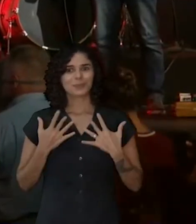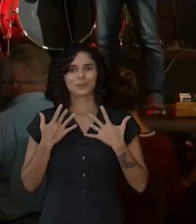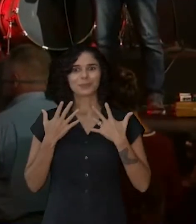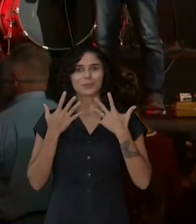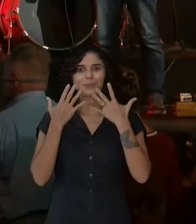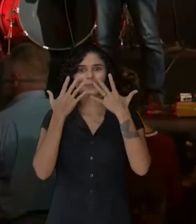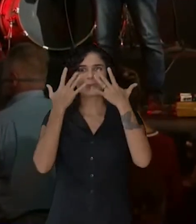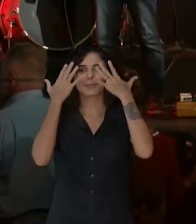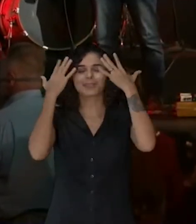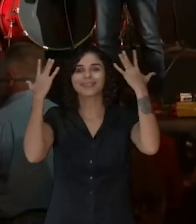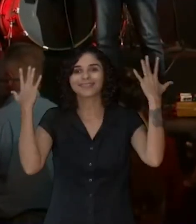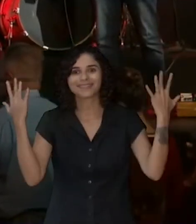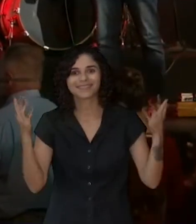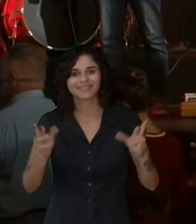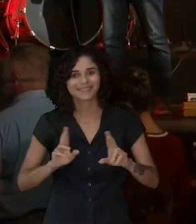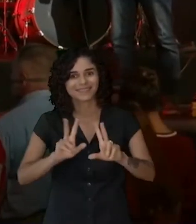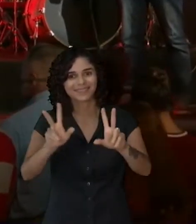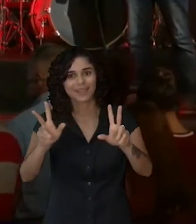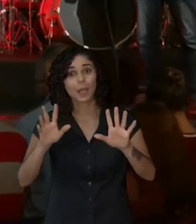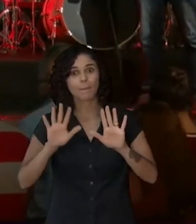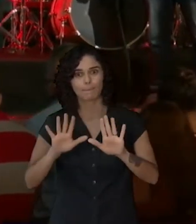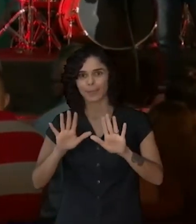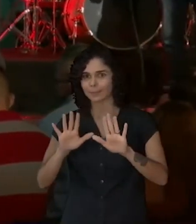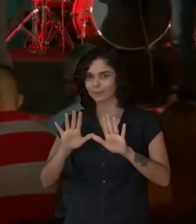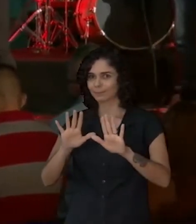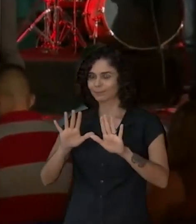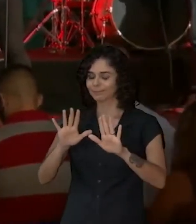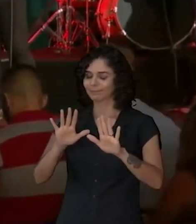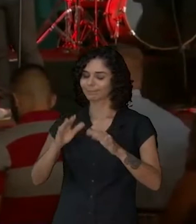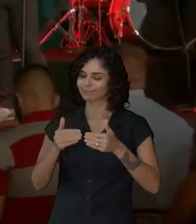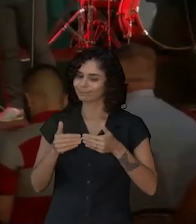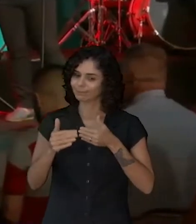Tem uma outra coisa que você vai observar a partir de amanhã.